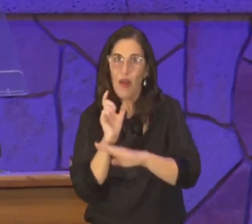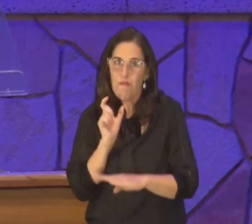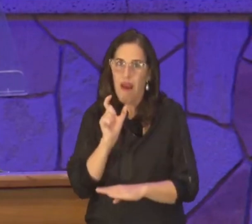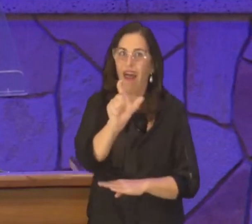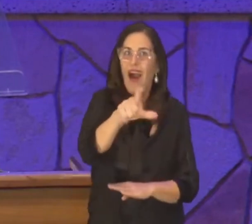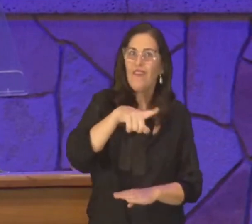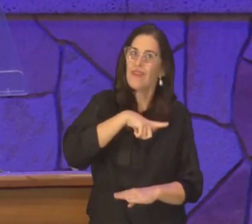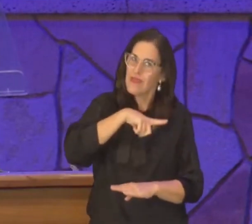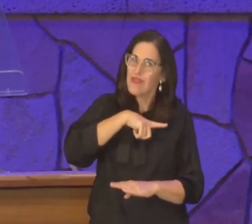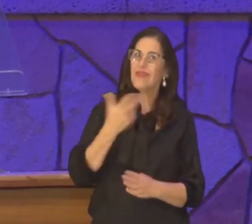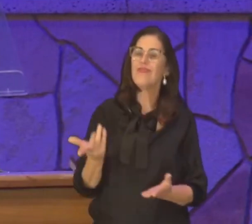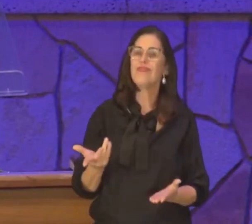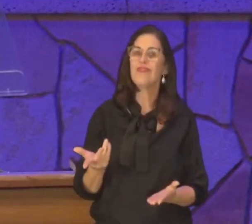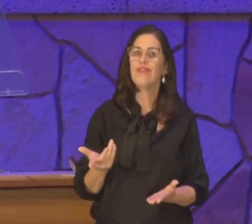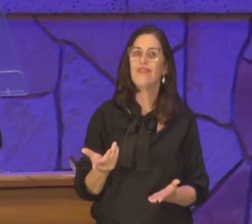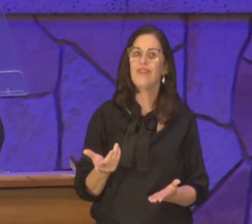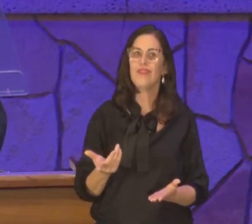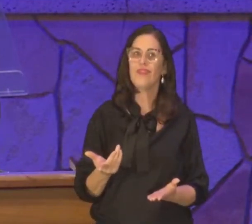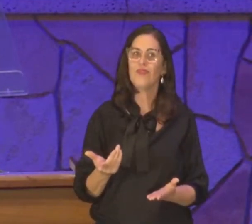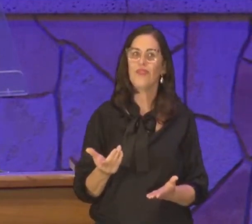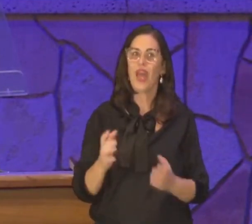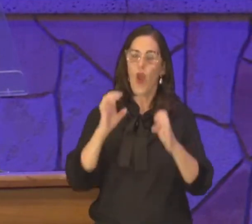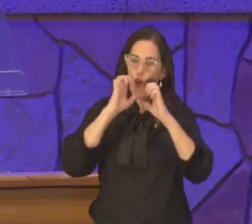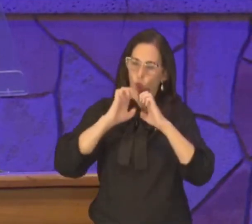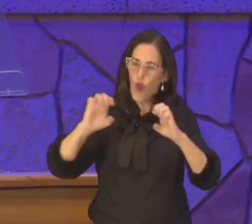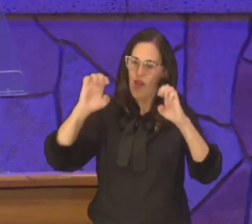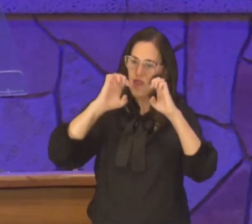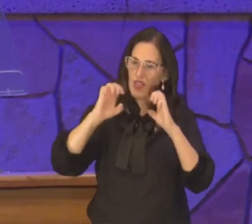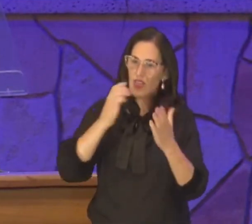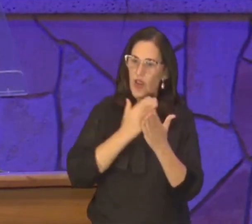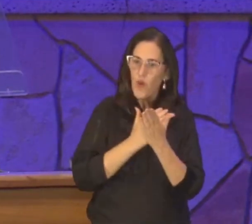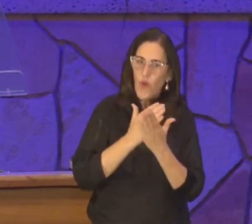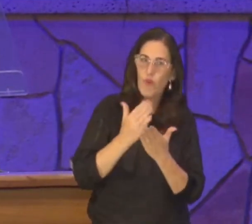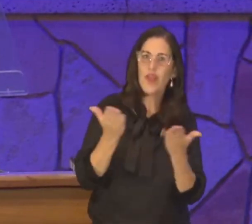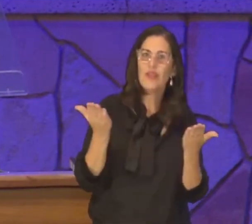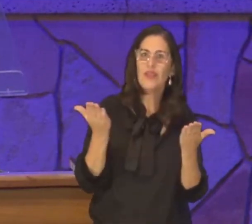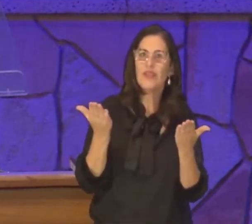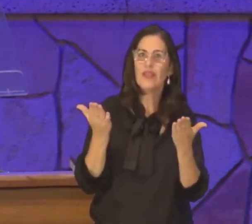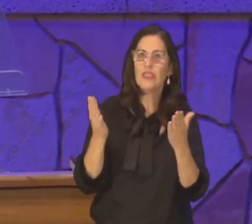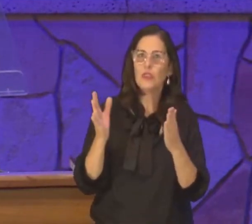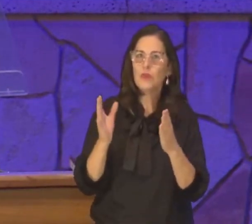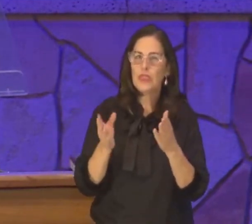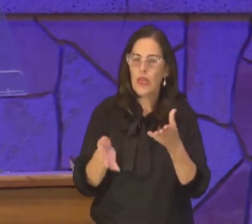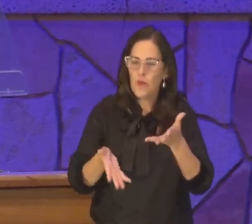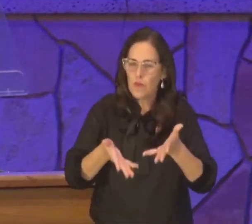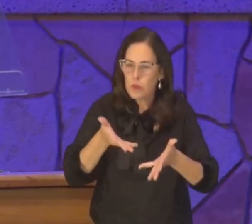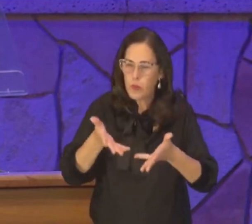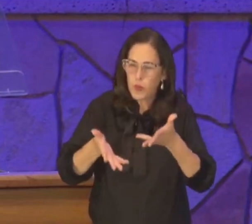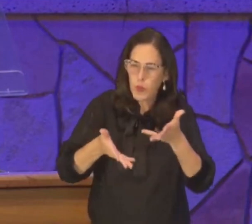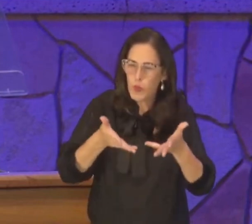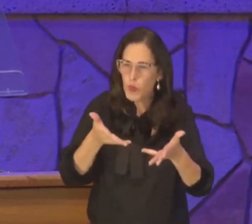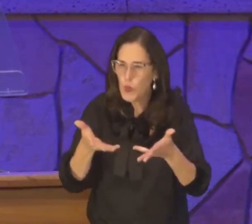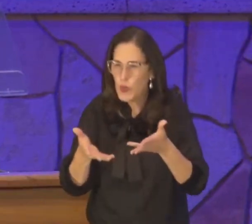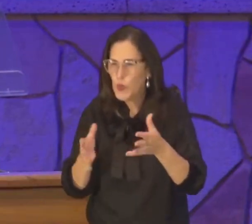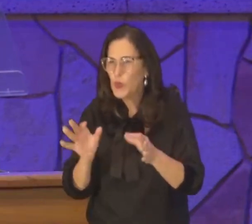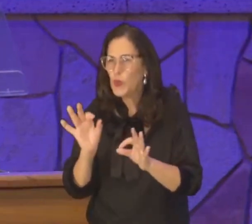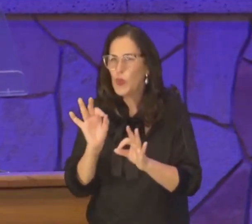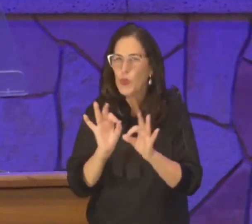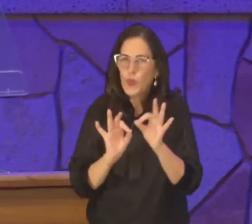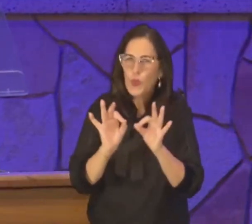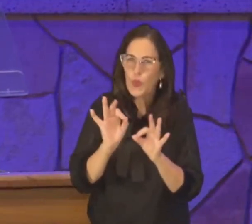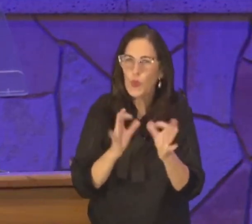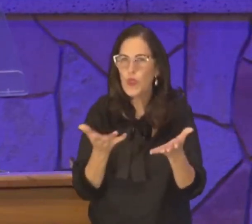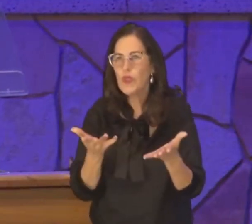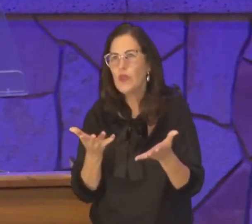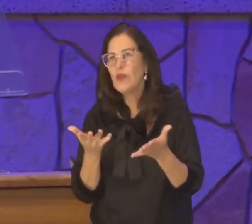palavra. Os evangelhos já começaram a ser articulados ali por volta do ano